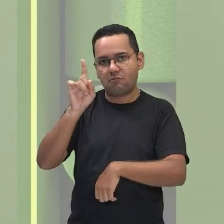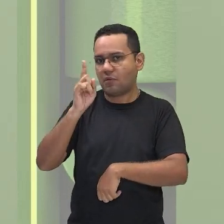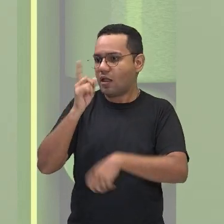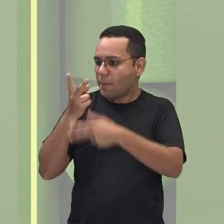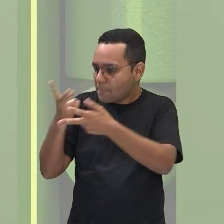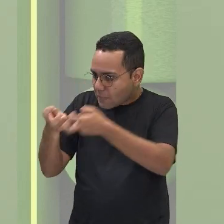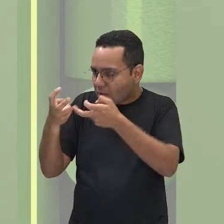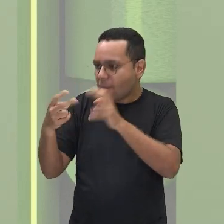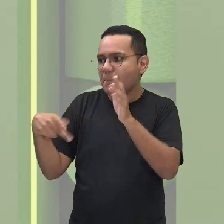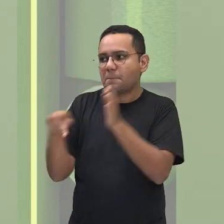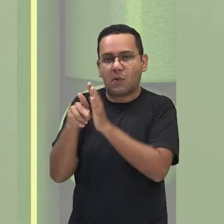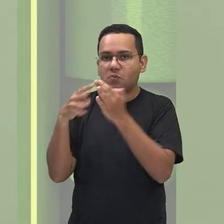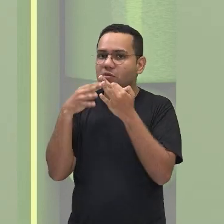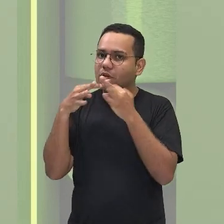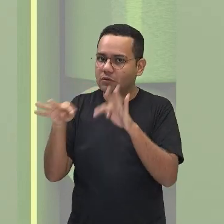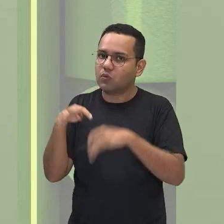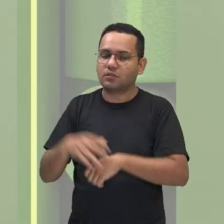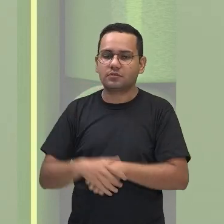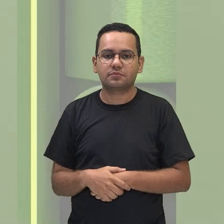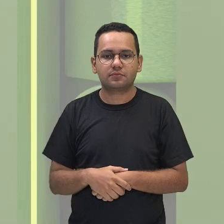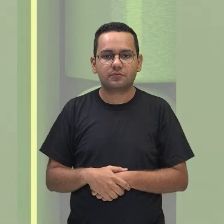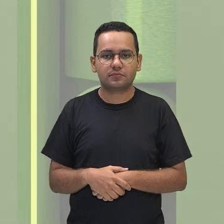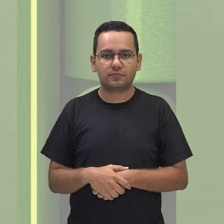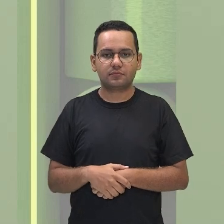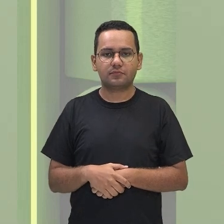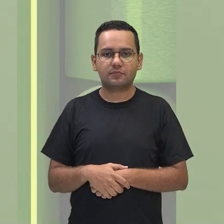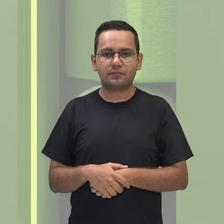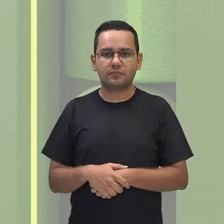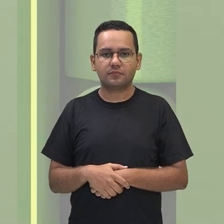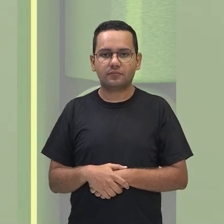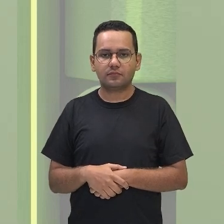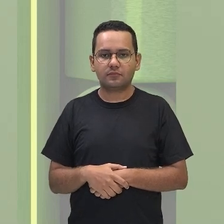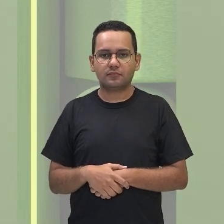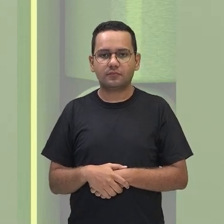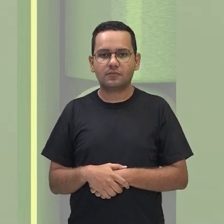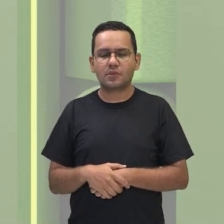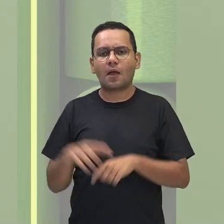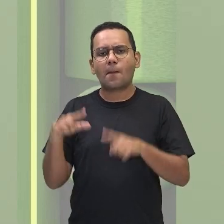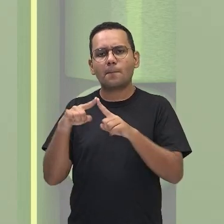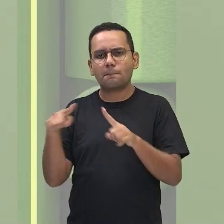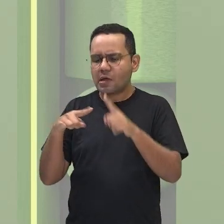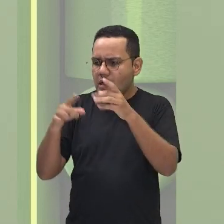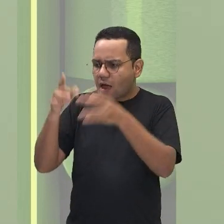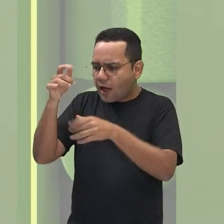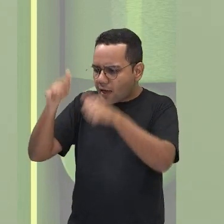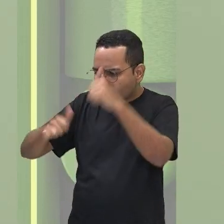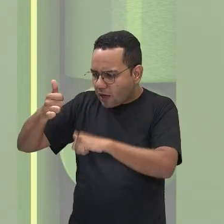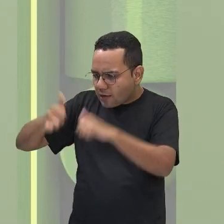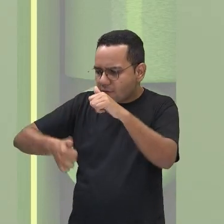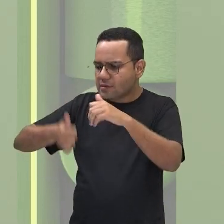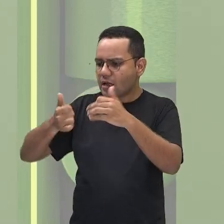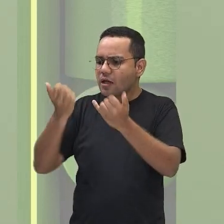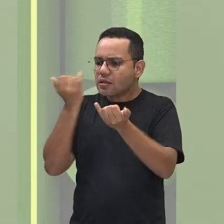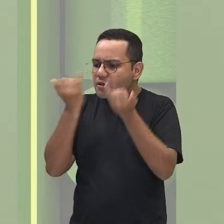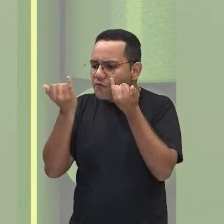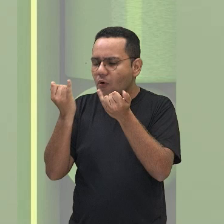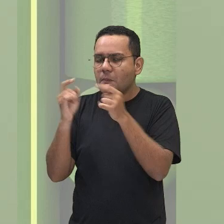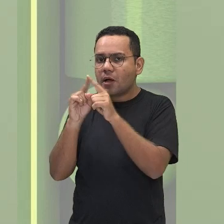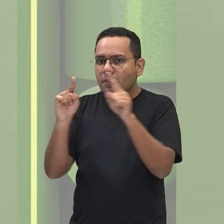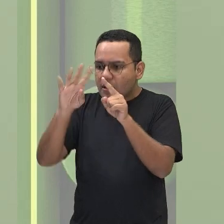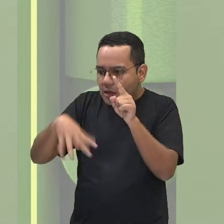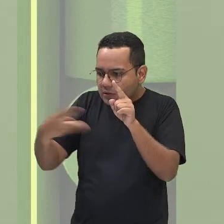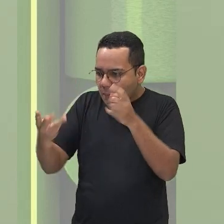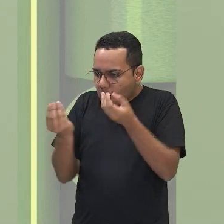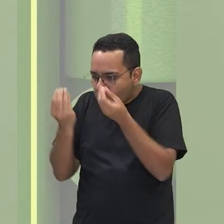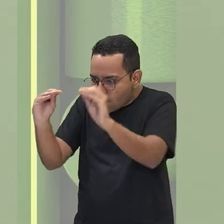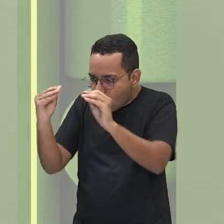E ele é representado, codificado dentro da tabela periódica. Esse é